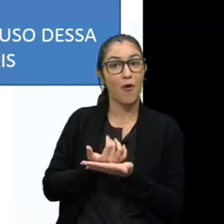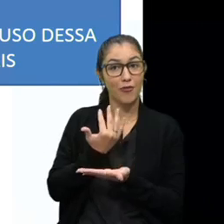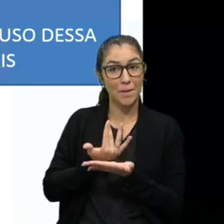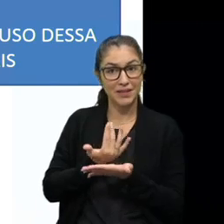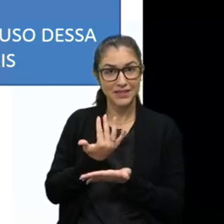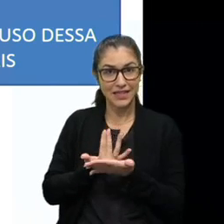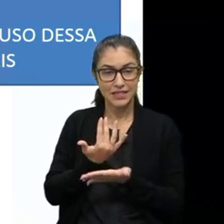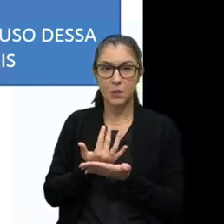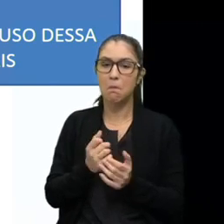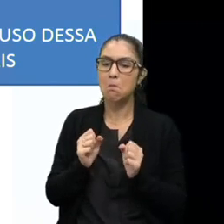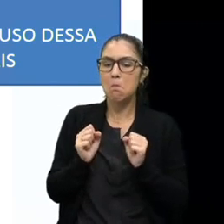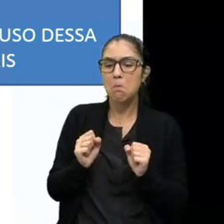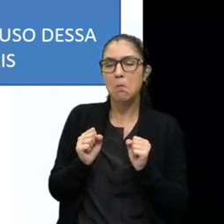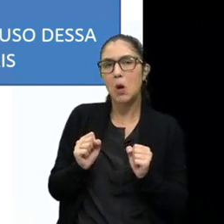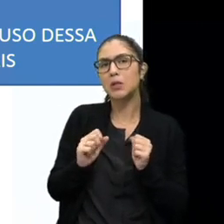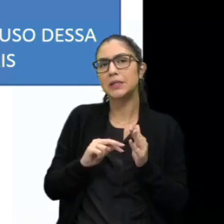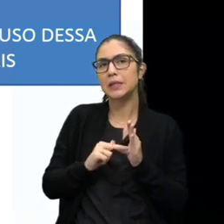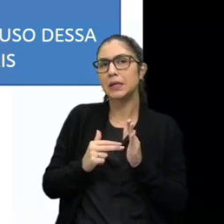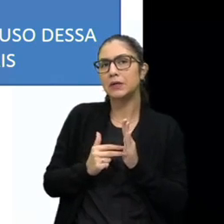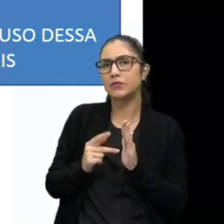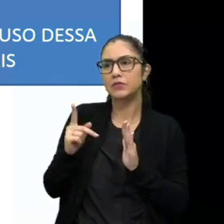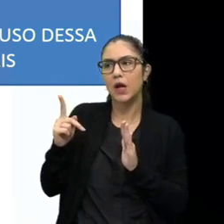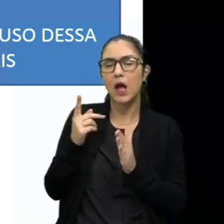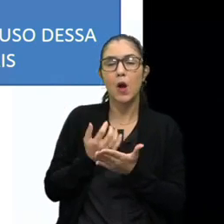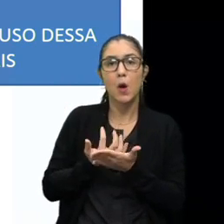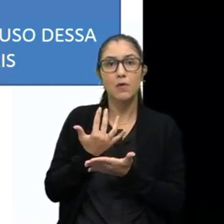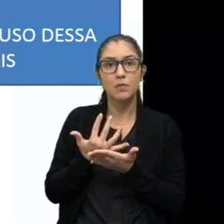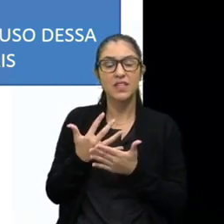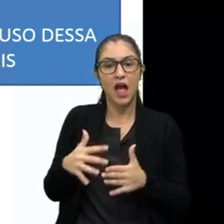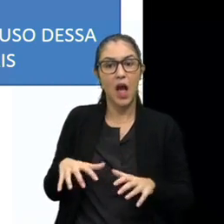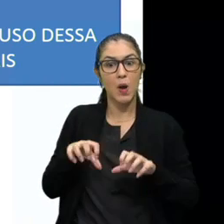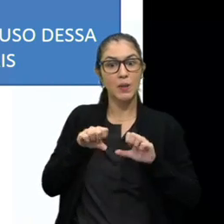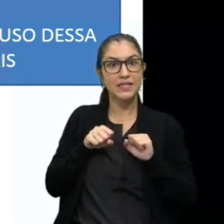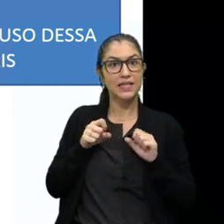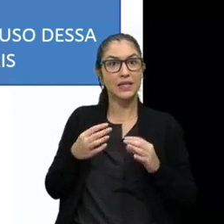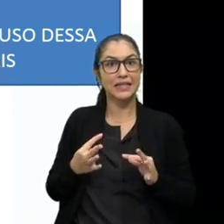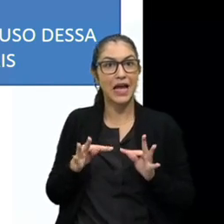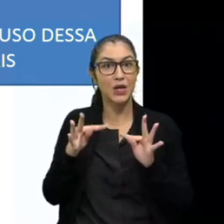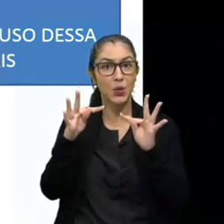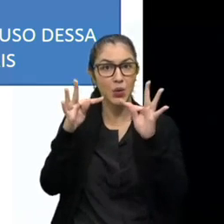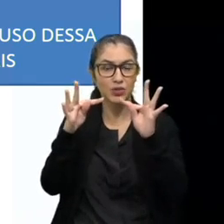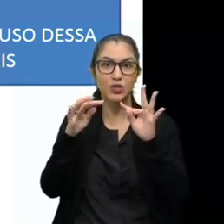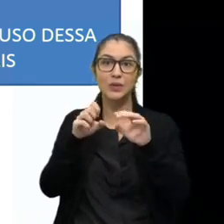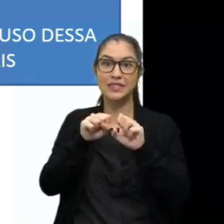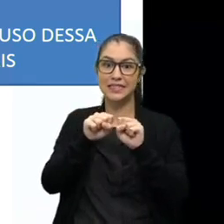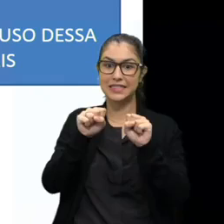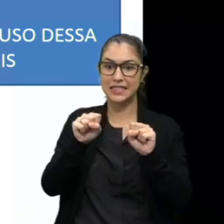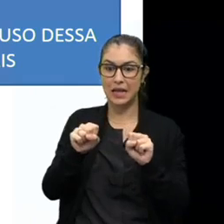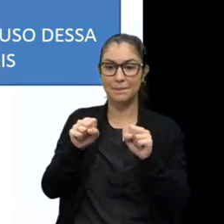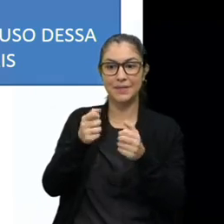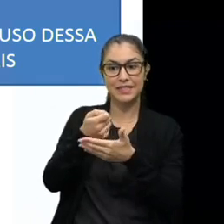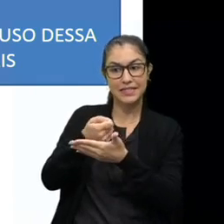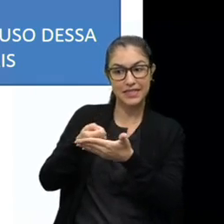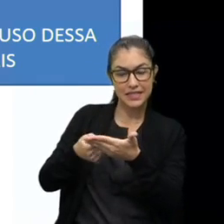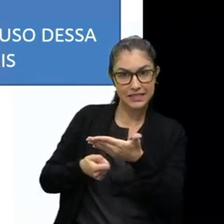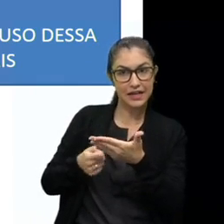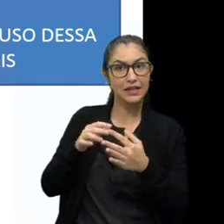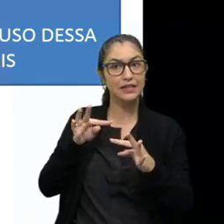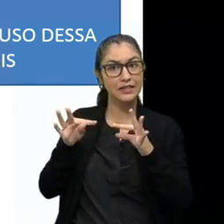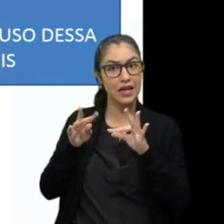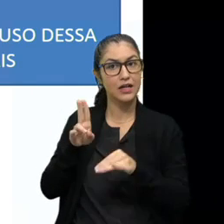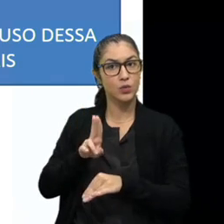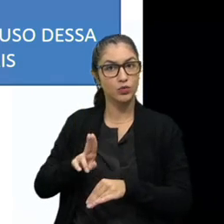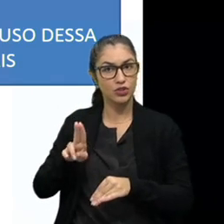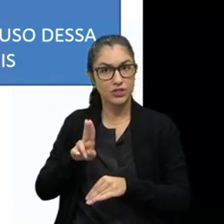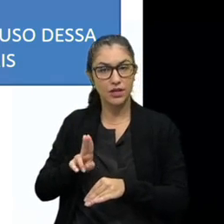alfabetização. Podemos considerar a alfabetização a aquisição de uma tecnologia, que é o sistema de escrita e as técnicas para